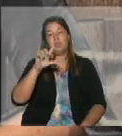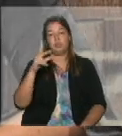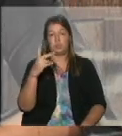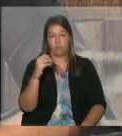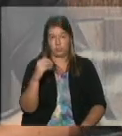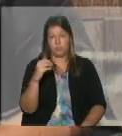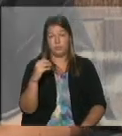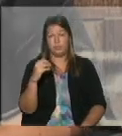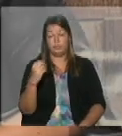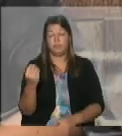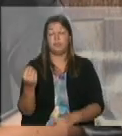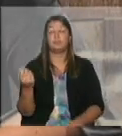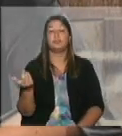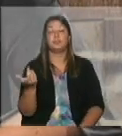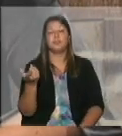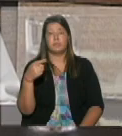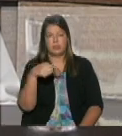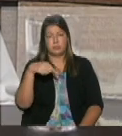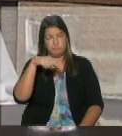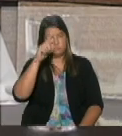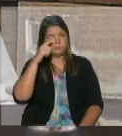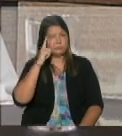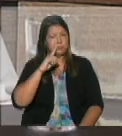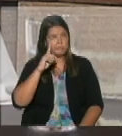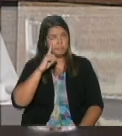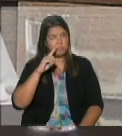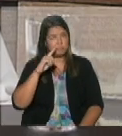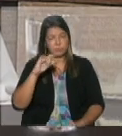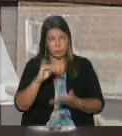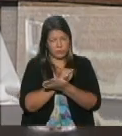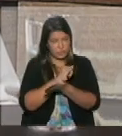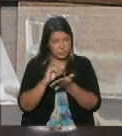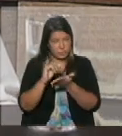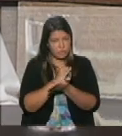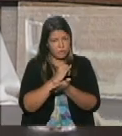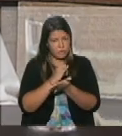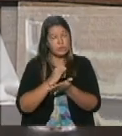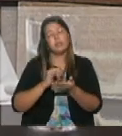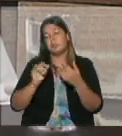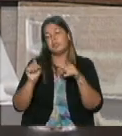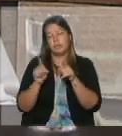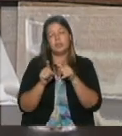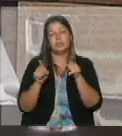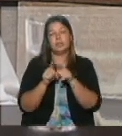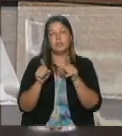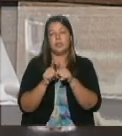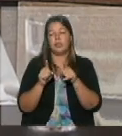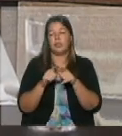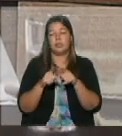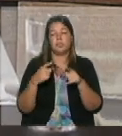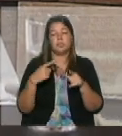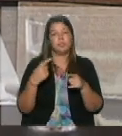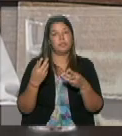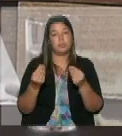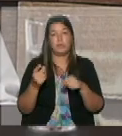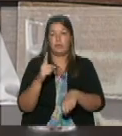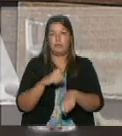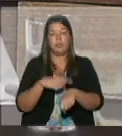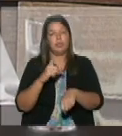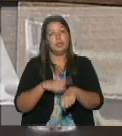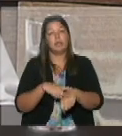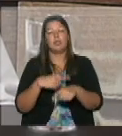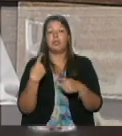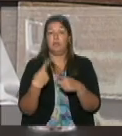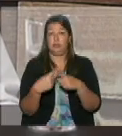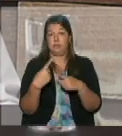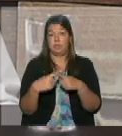York. Esse concurso foi o que te levou para os Estados Unidos? Foi para os Estados Unidos. Mas não foi Nova York? Também. Eu fiquei muito tempo lá, porque além